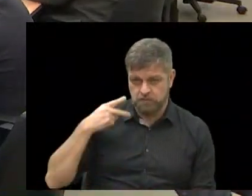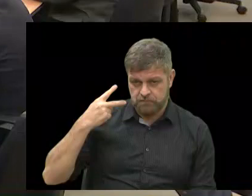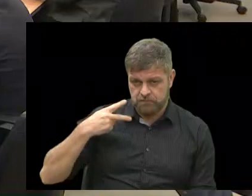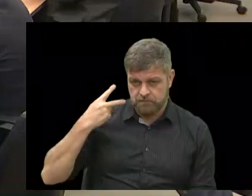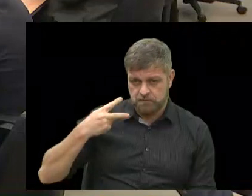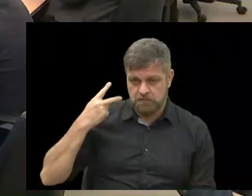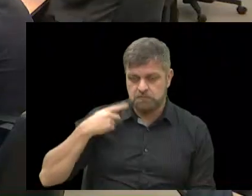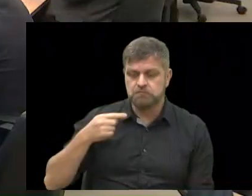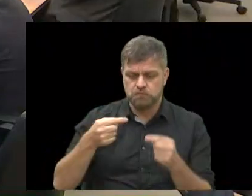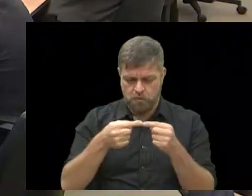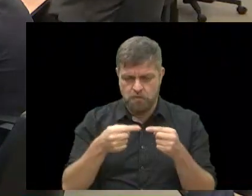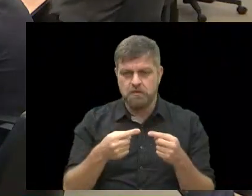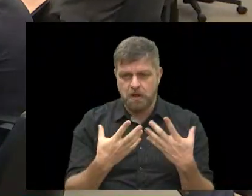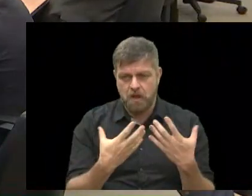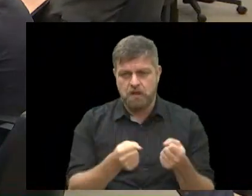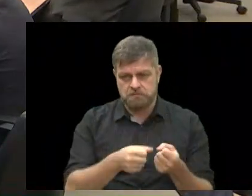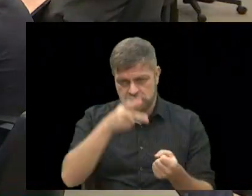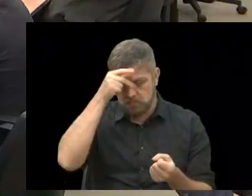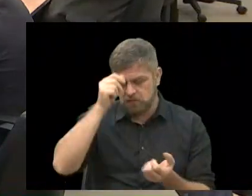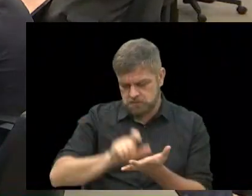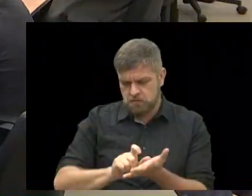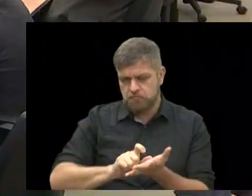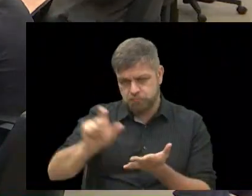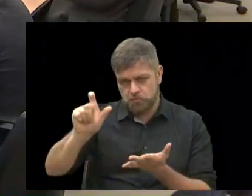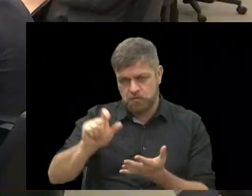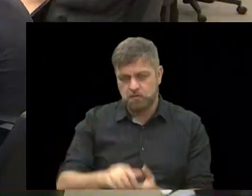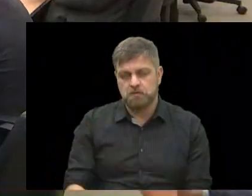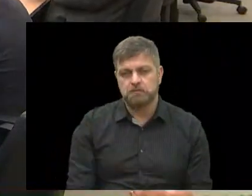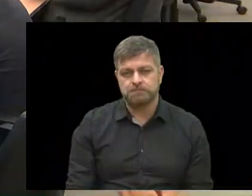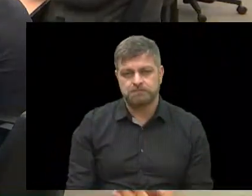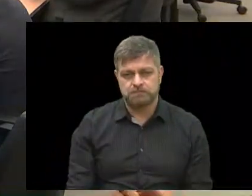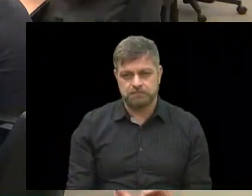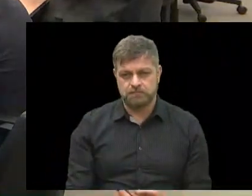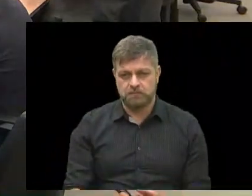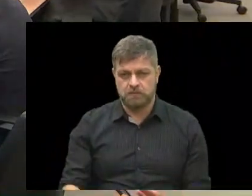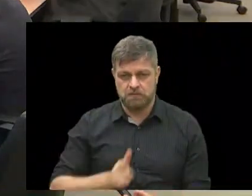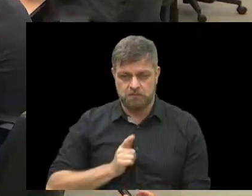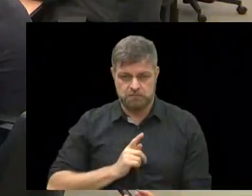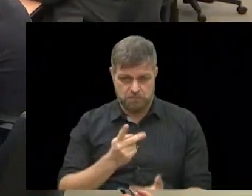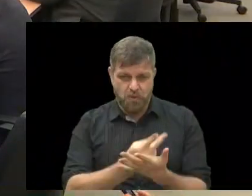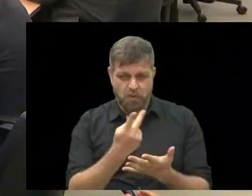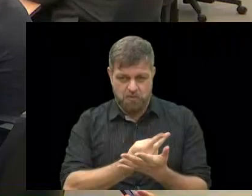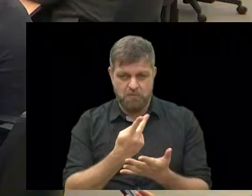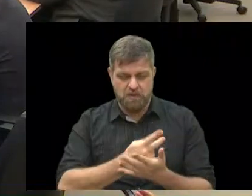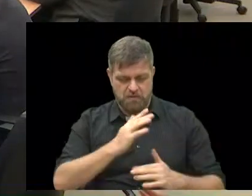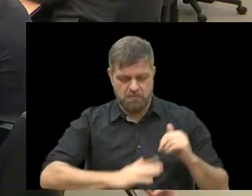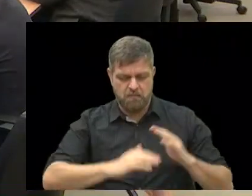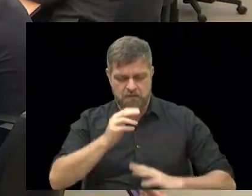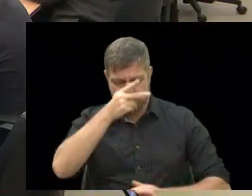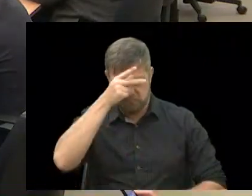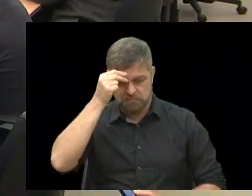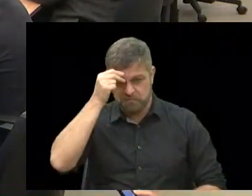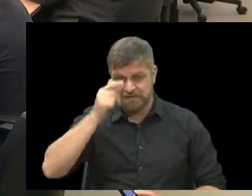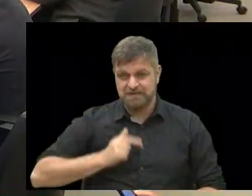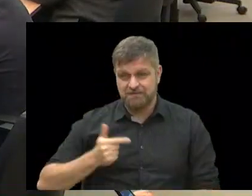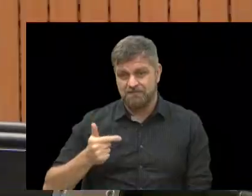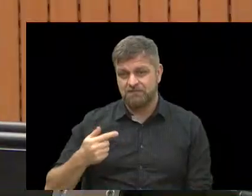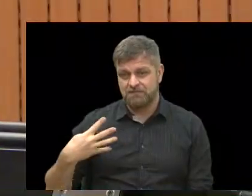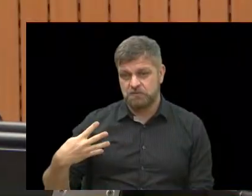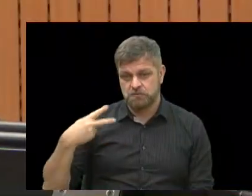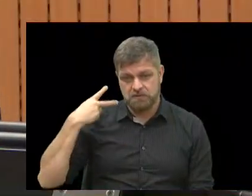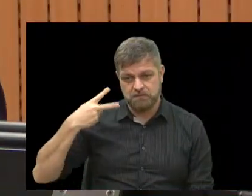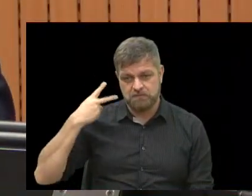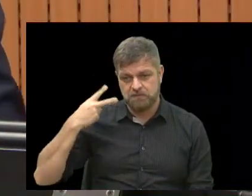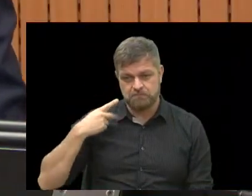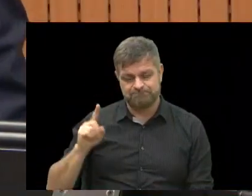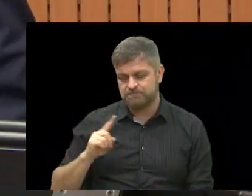vereadores favoráveis à procedência da denúncia quanto à infração político-administrativa apreciada e 24